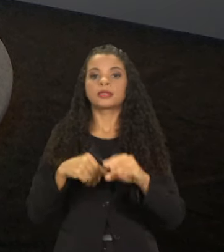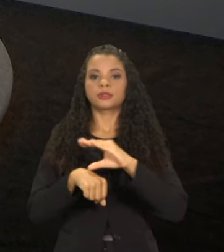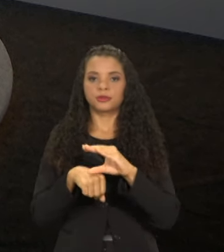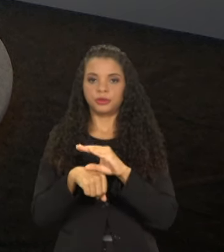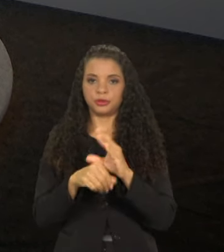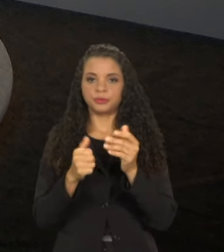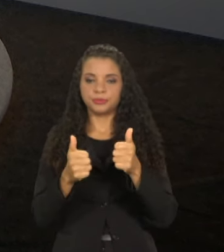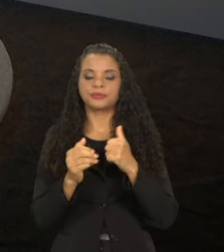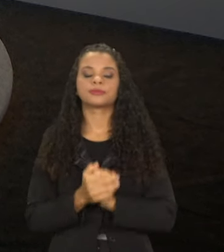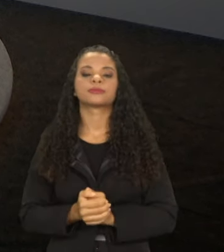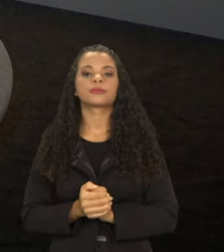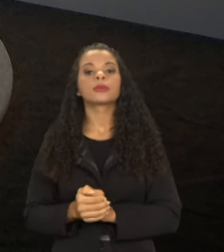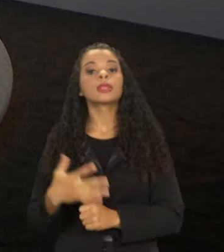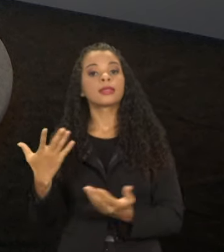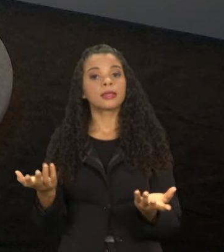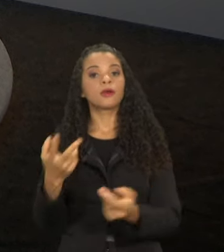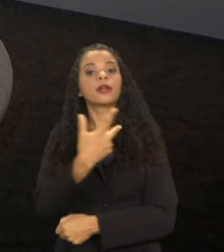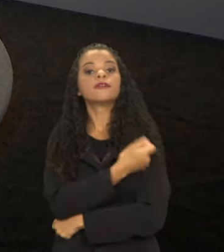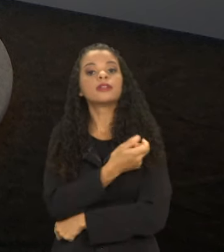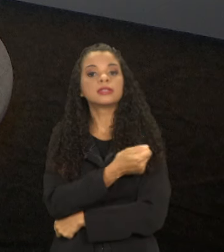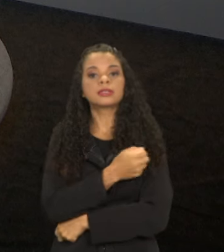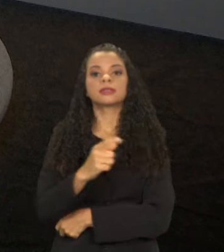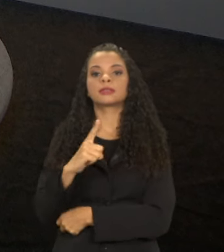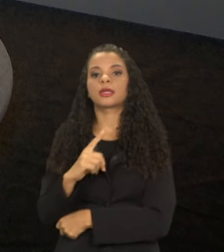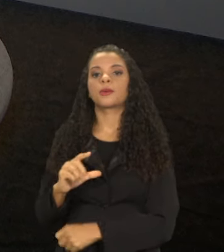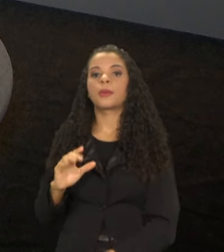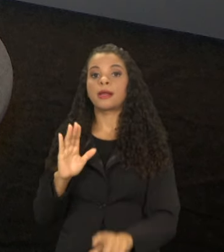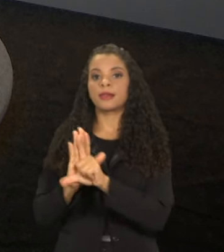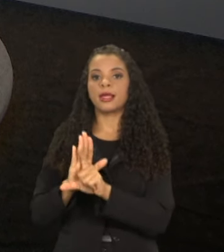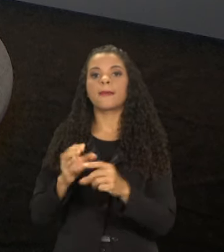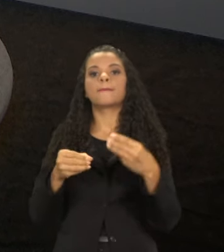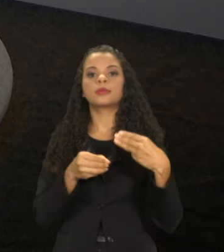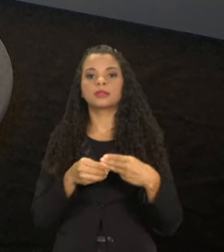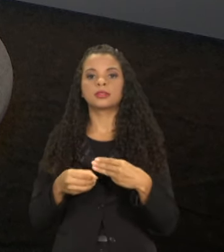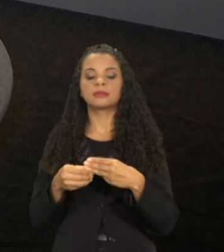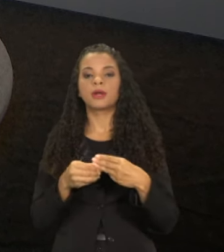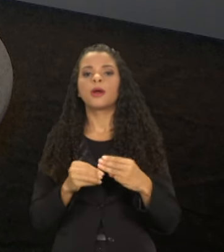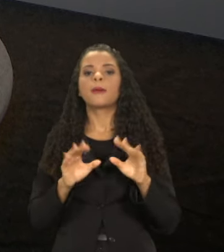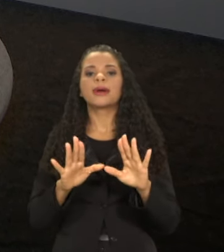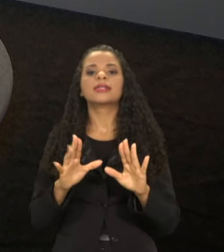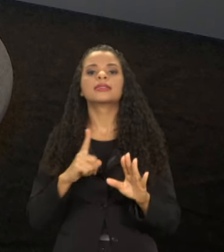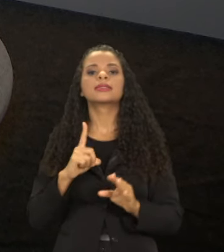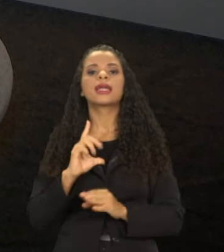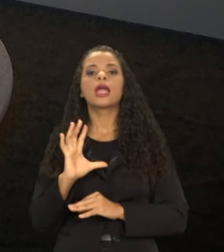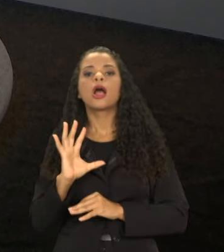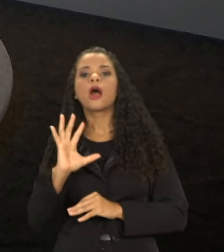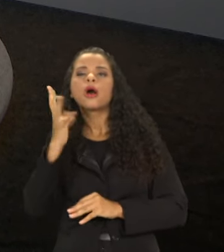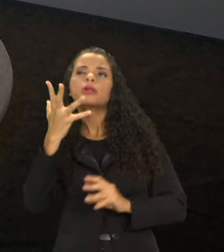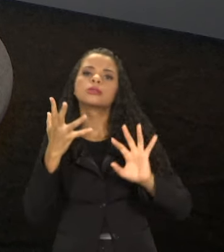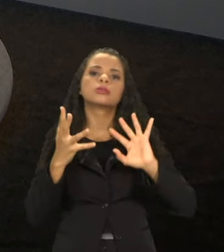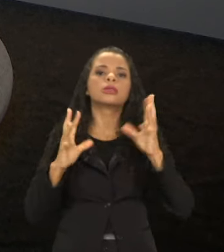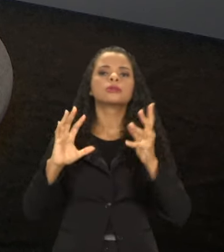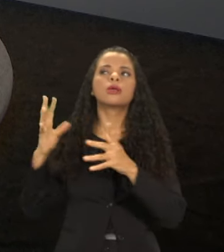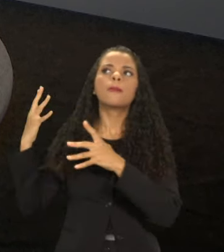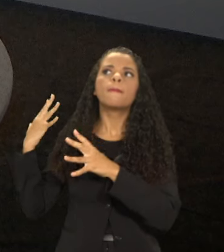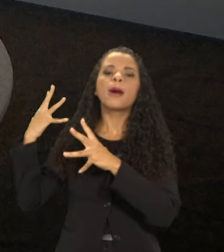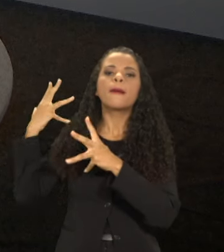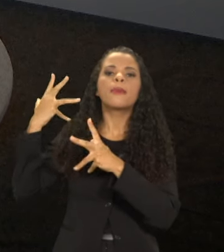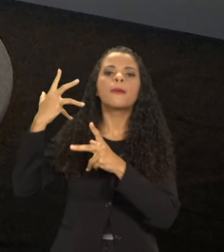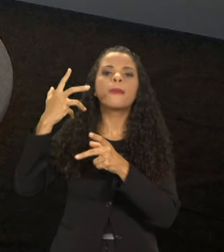vacina. A gente tem uma lei municipal, mas a gente tem uma série de outras decisões que foram sendo tomadas desde 2020